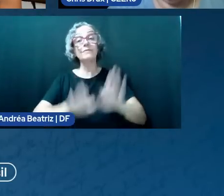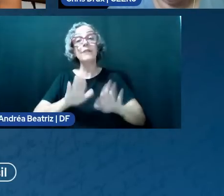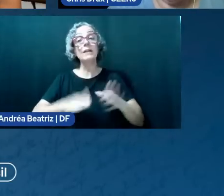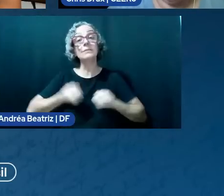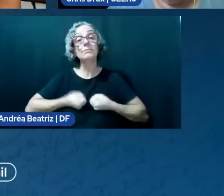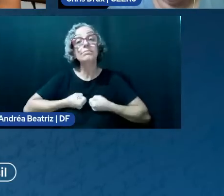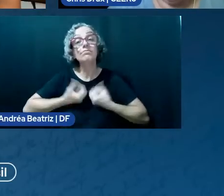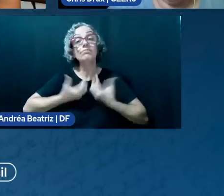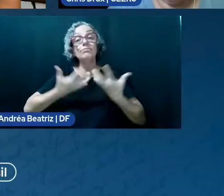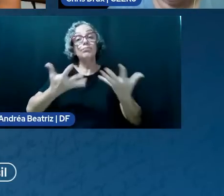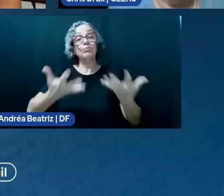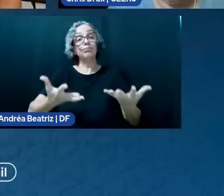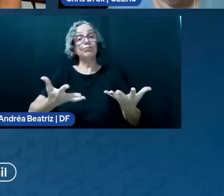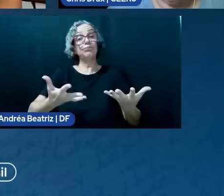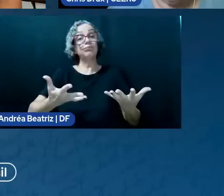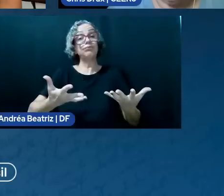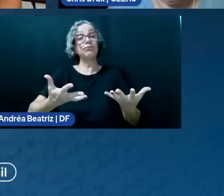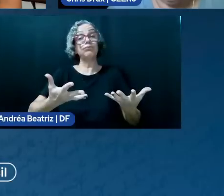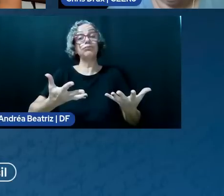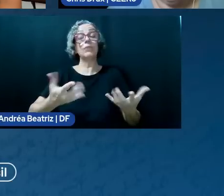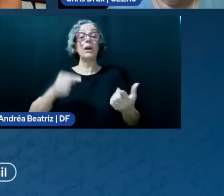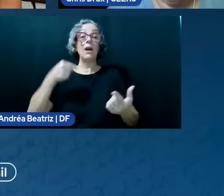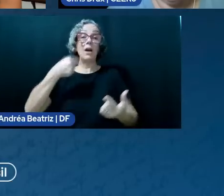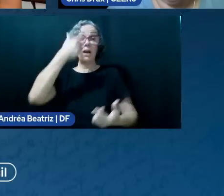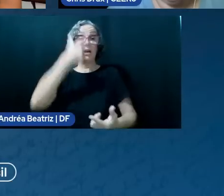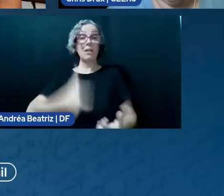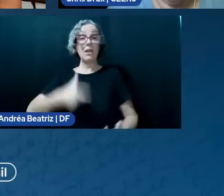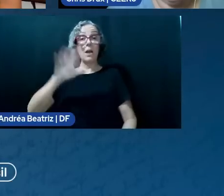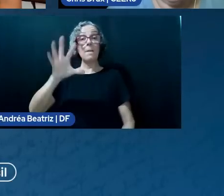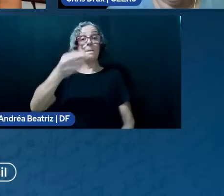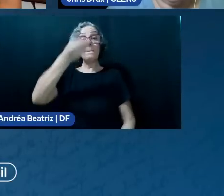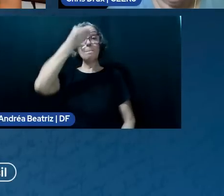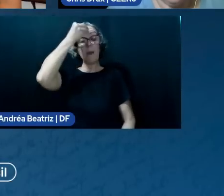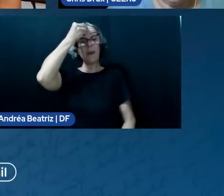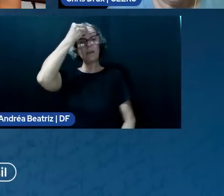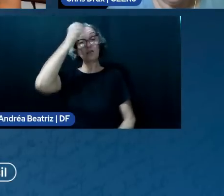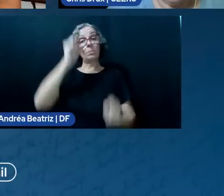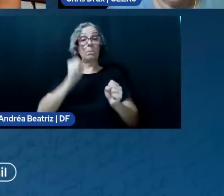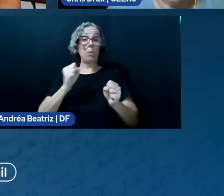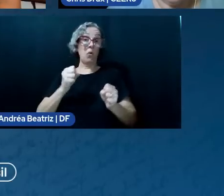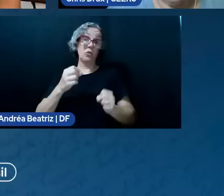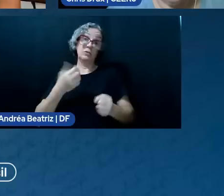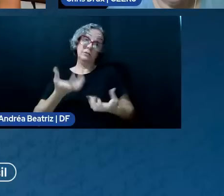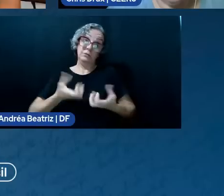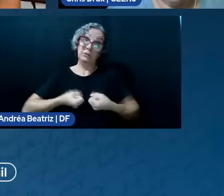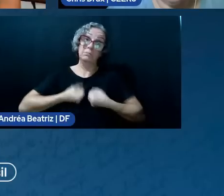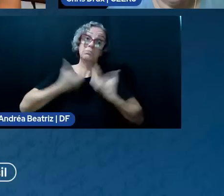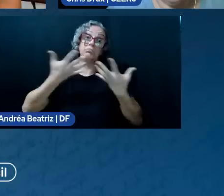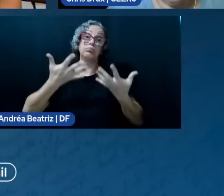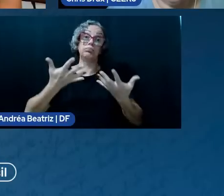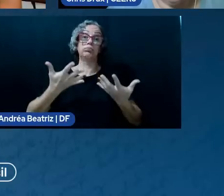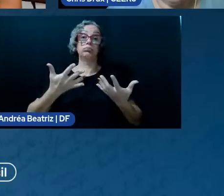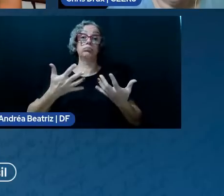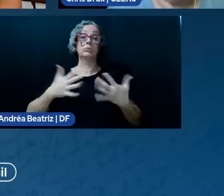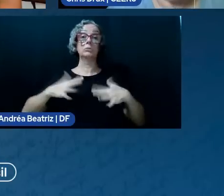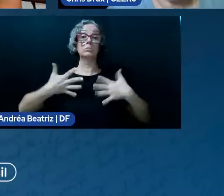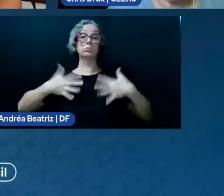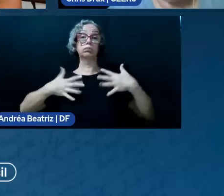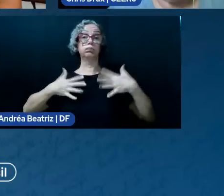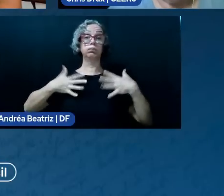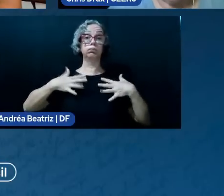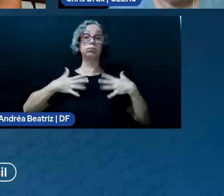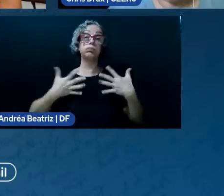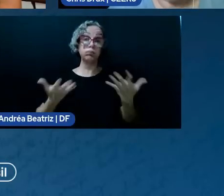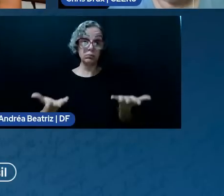mais tumultuada, né? Ou numa espécie de convulsão. No dia a dia também, em problemas patológicos, se a